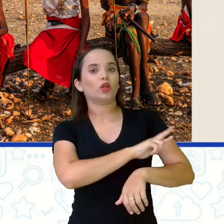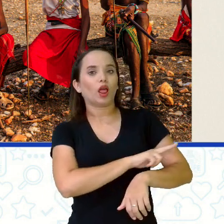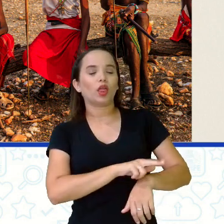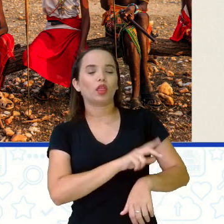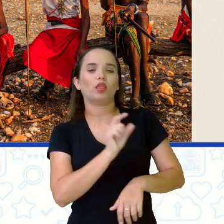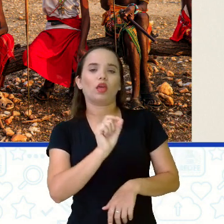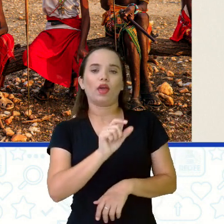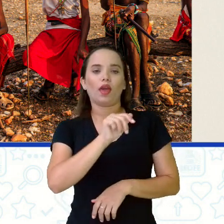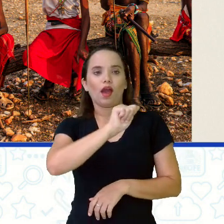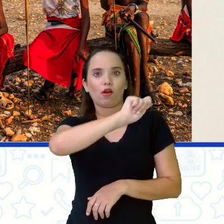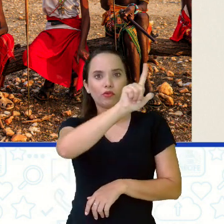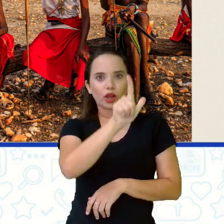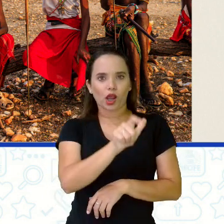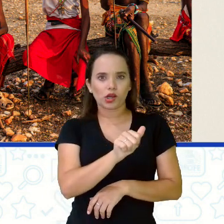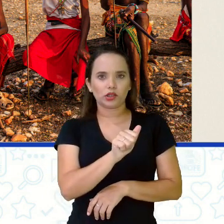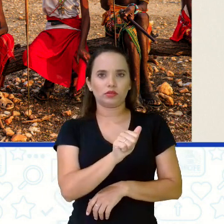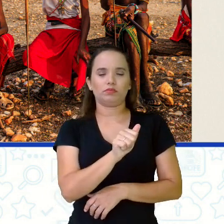africana, tá?